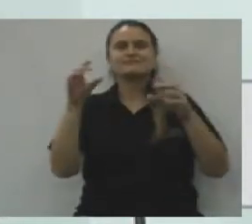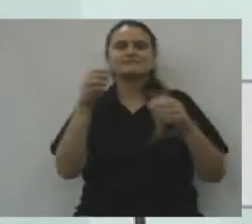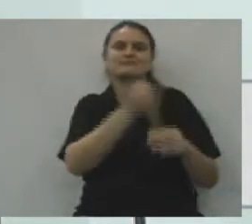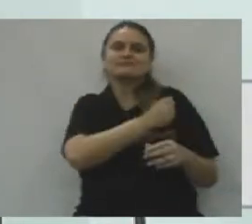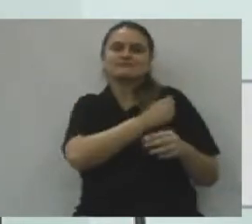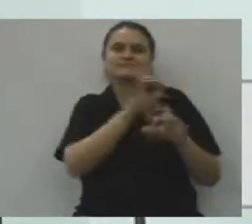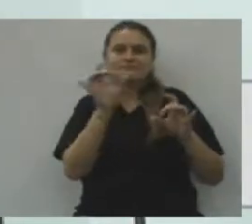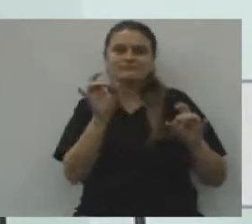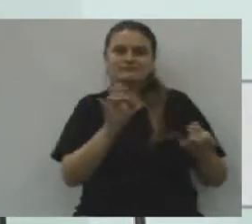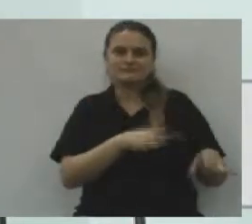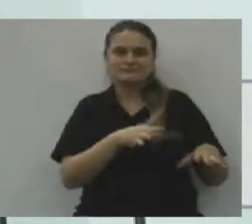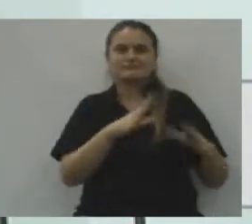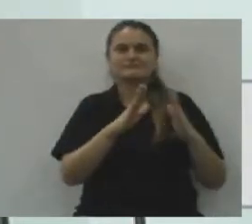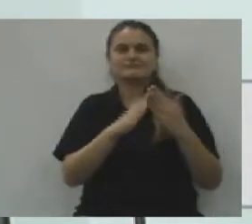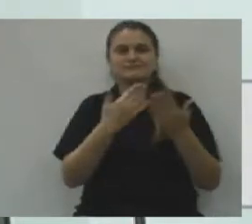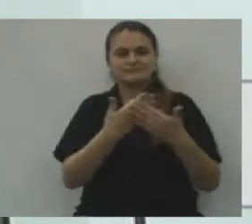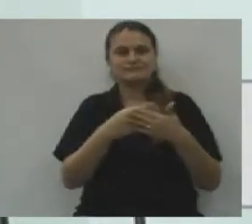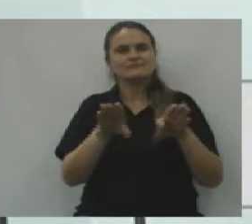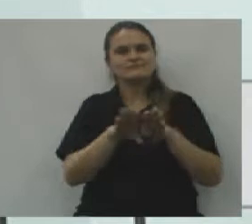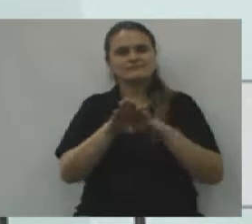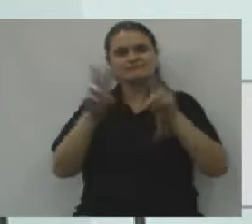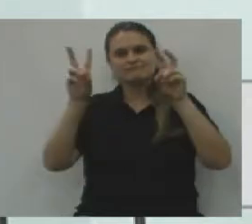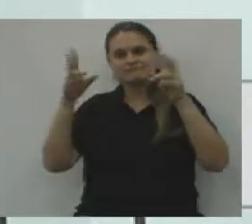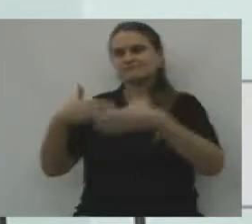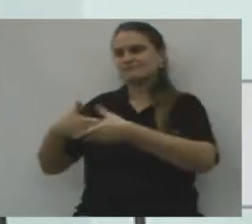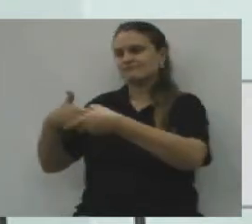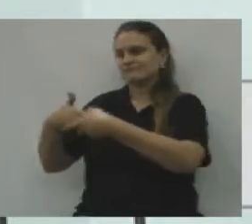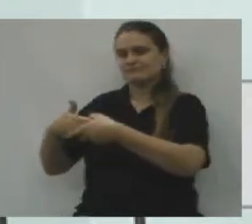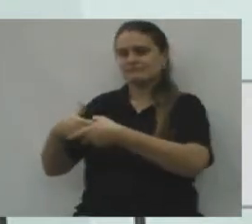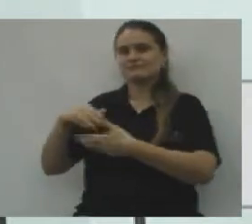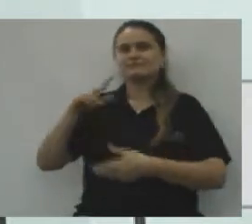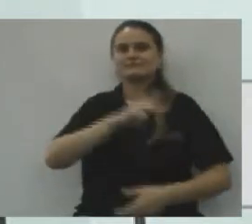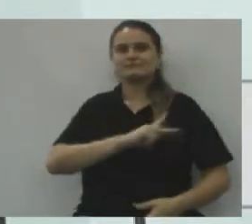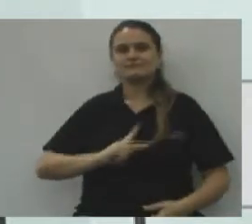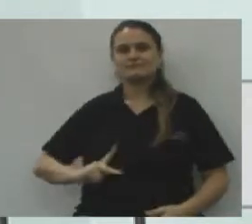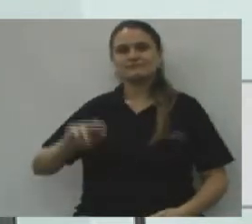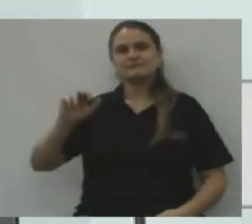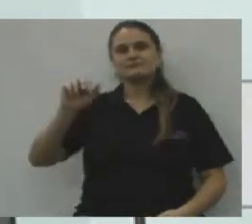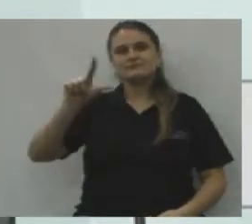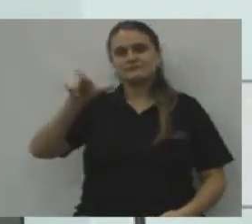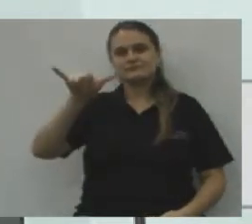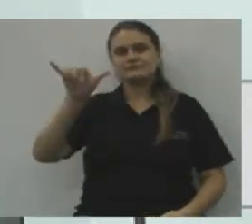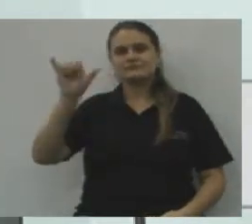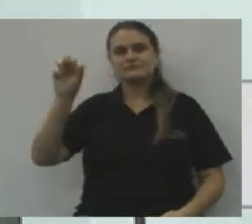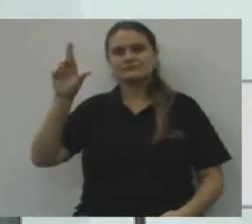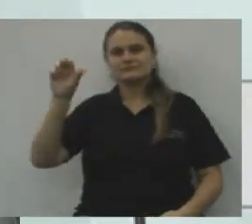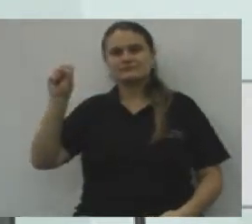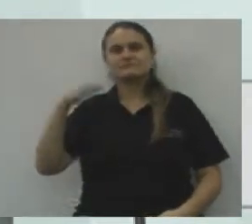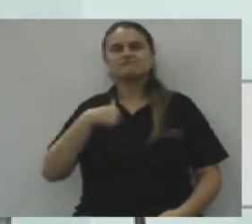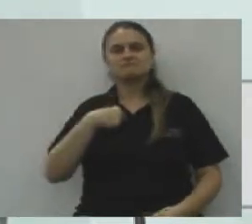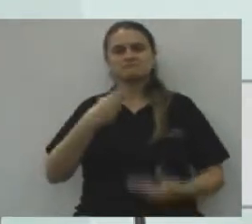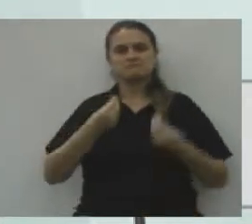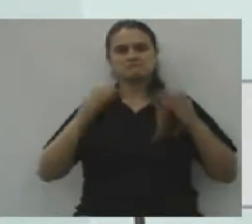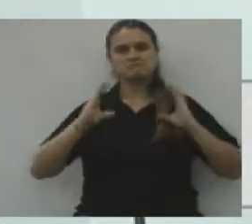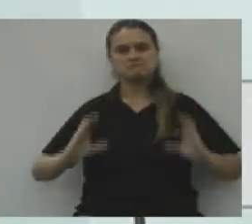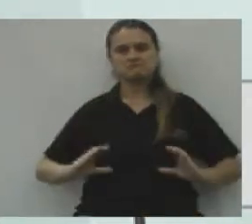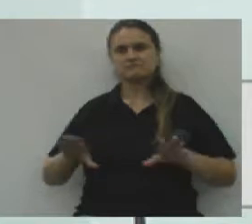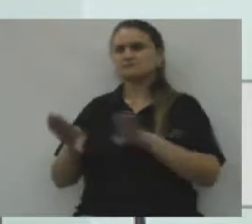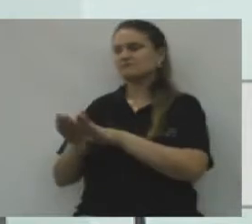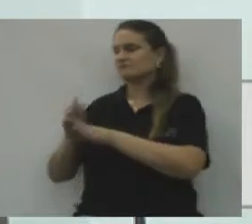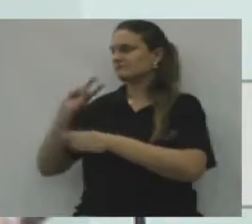profissional. E, acima de tudo, presidente Elmires, quero destacar aqui no final, eu, como cidadão, sem dúvida nenhuma, professor